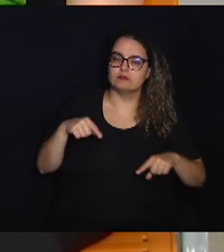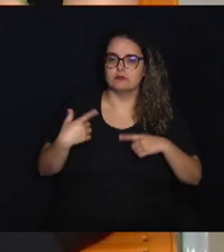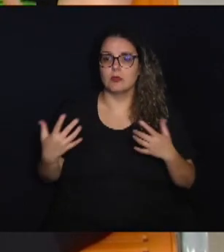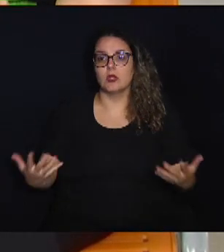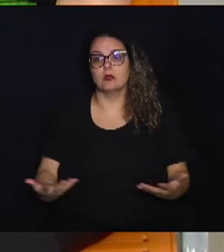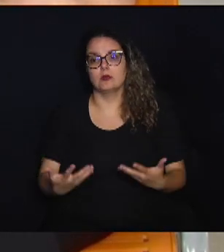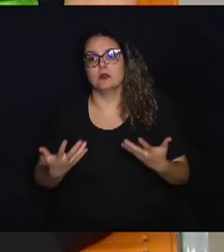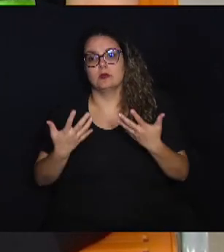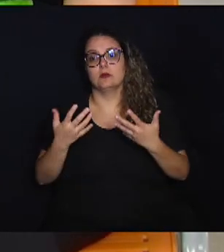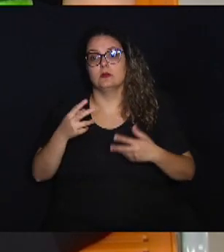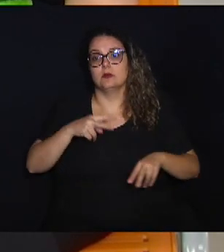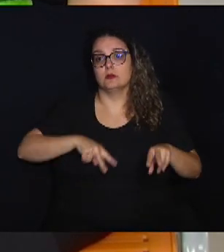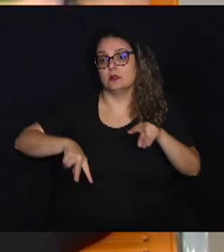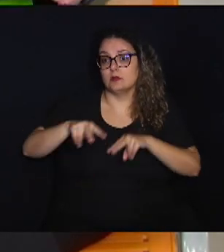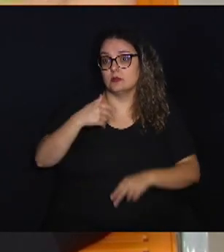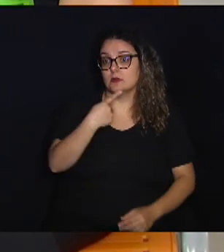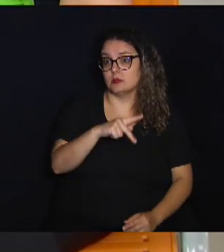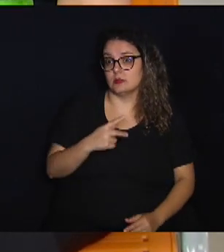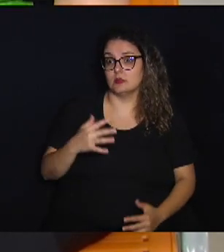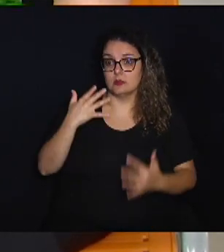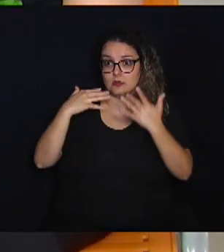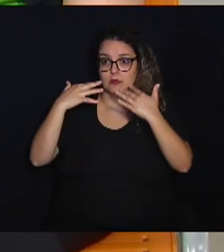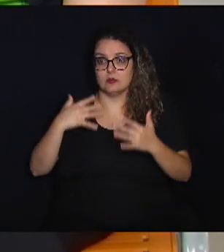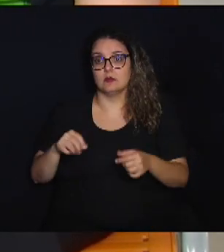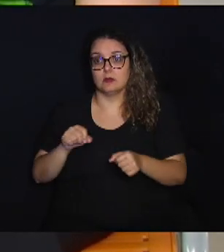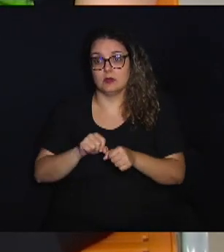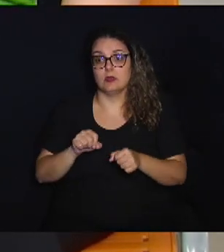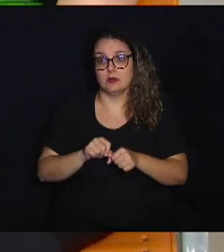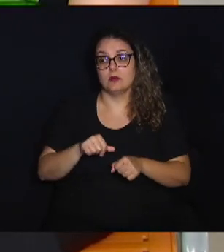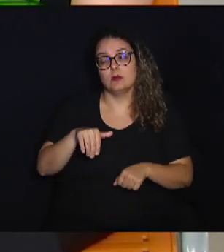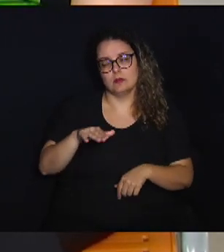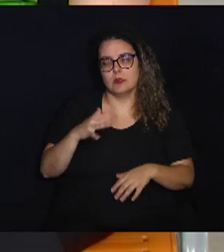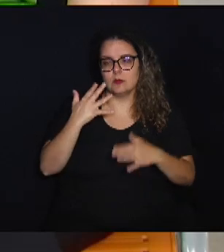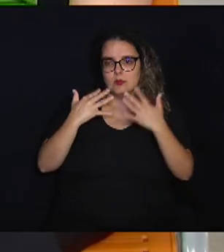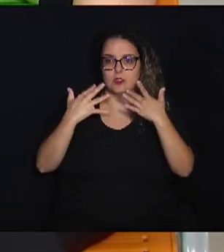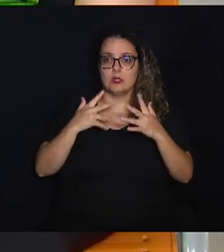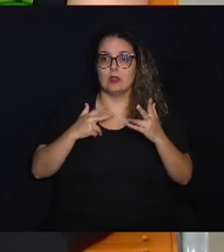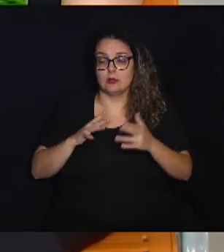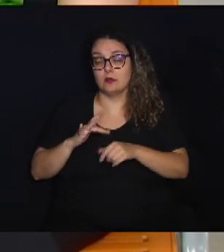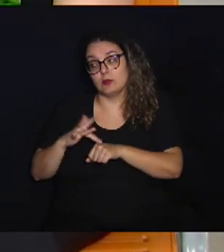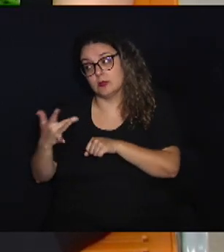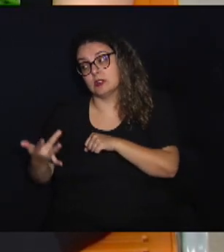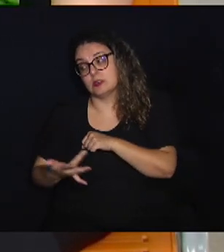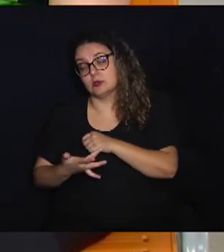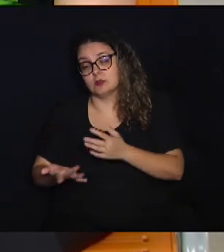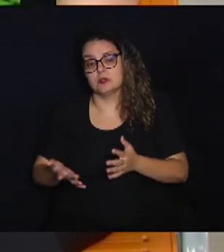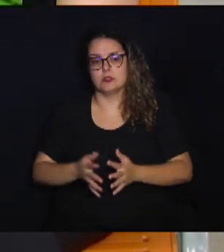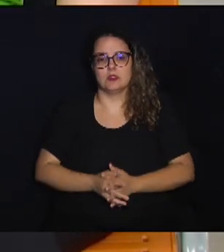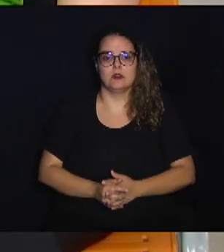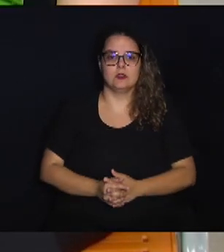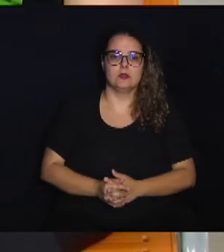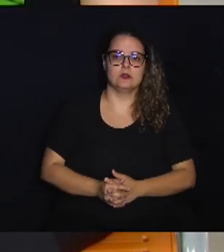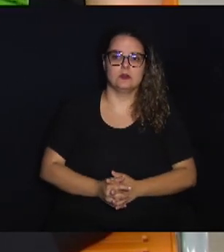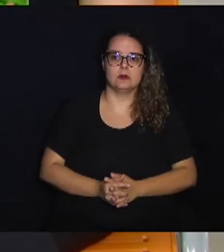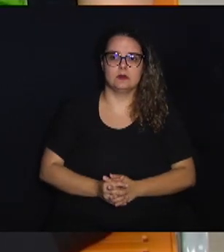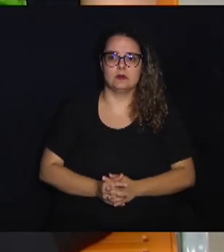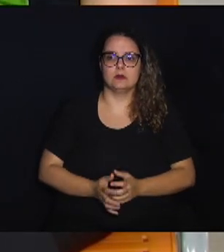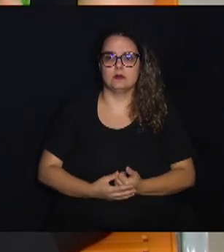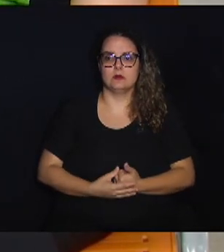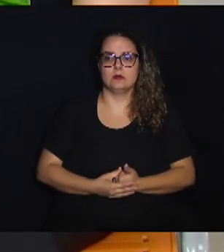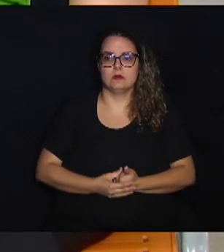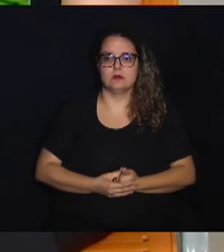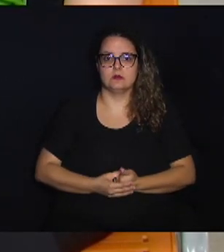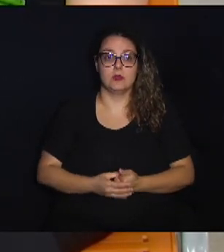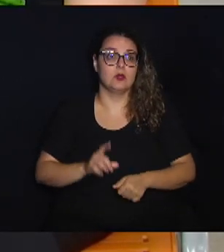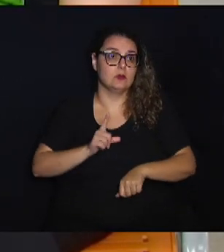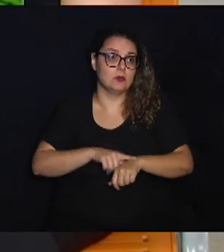estímulos que, na visão deles, é mais atrativo, né? E é feito para ser mais atrativo, como são as redes sociais. Então, muito do tempo,